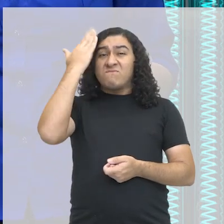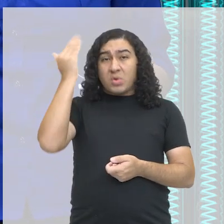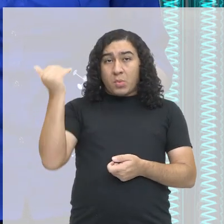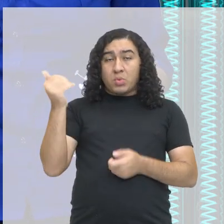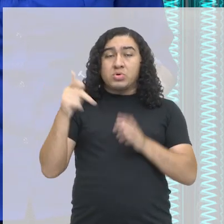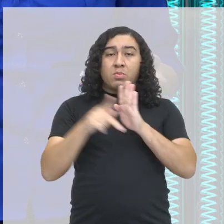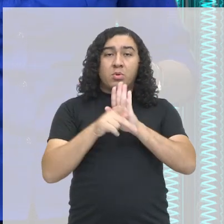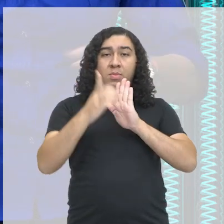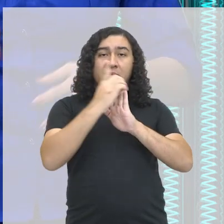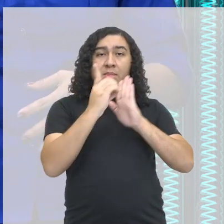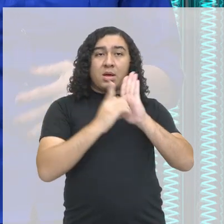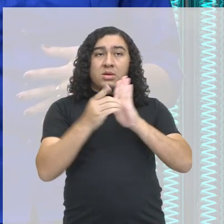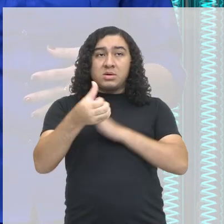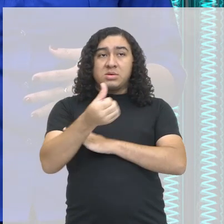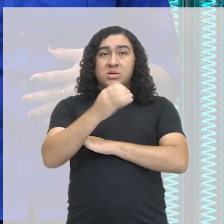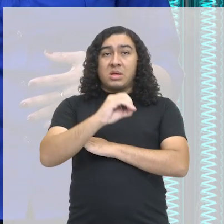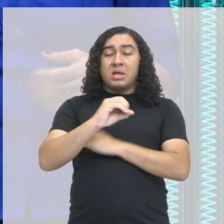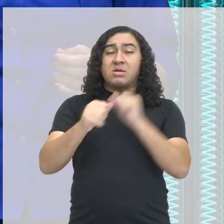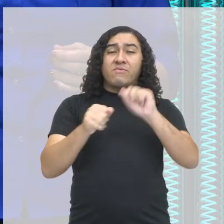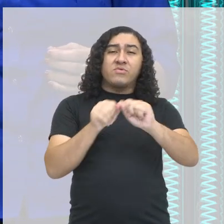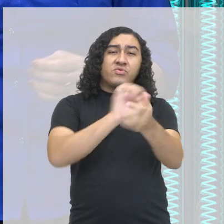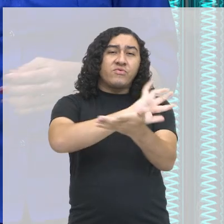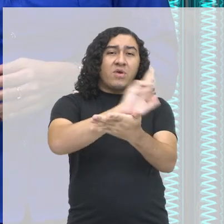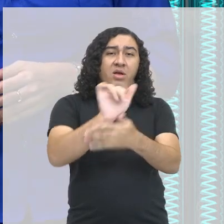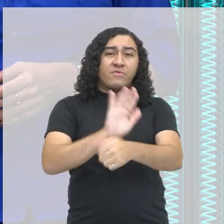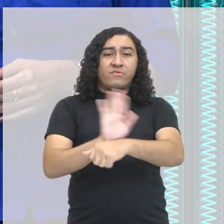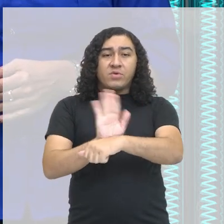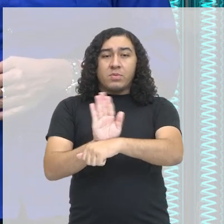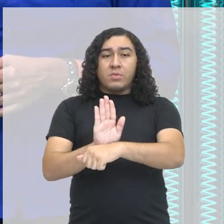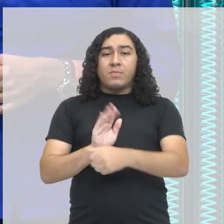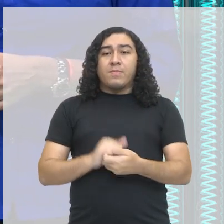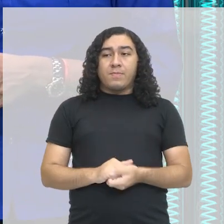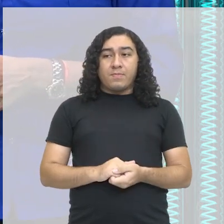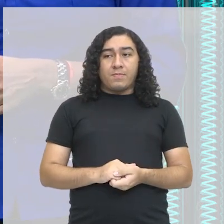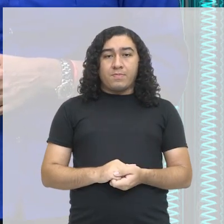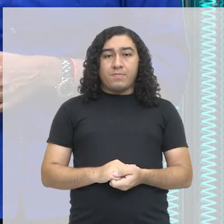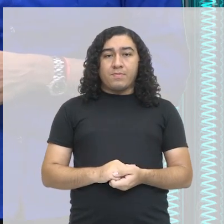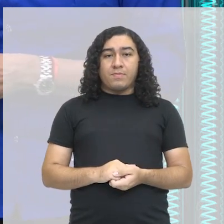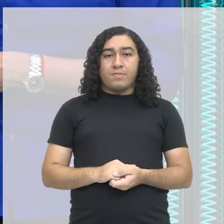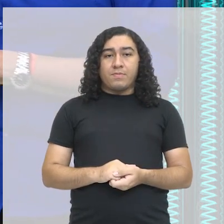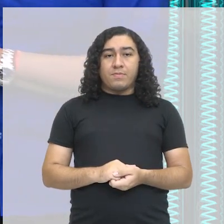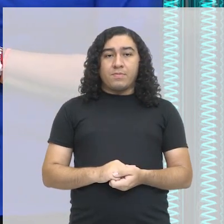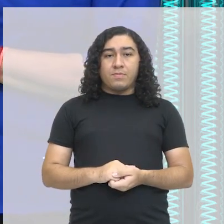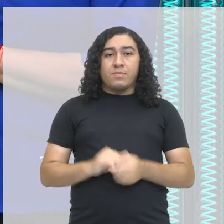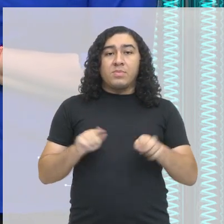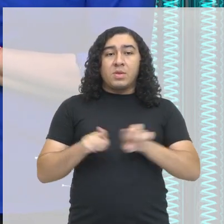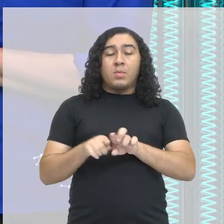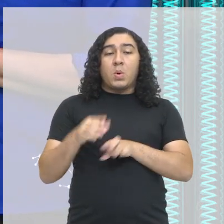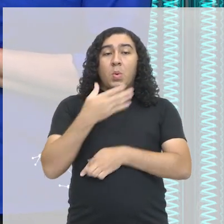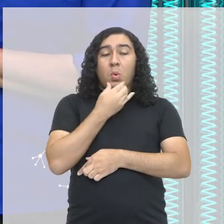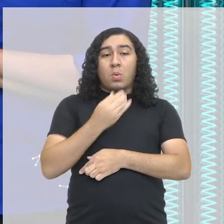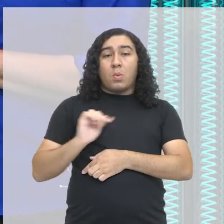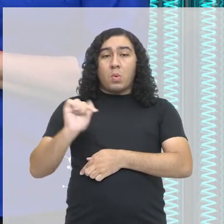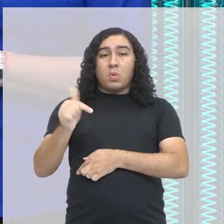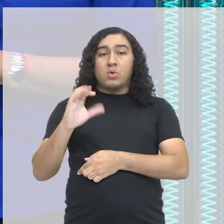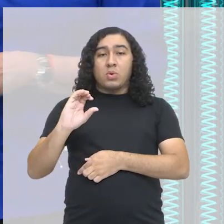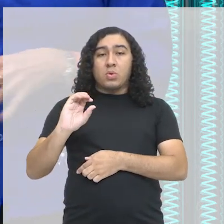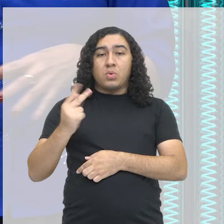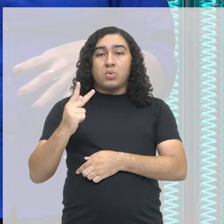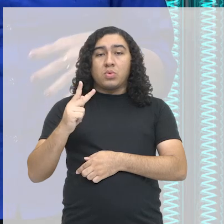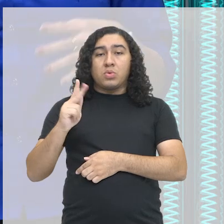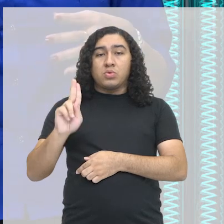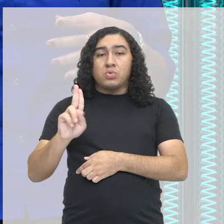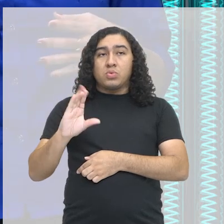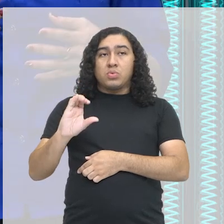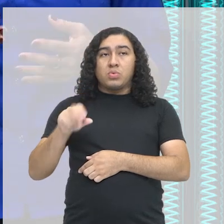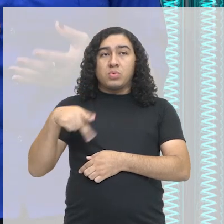de 60, ele fez vários filmes. E também o Chuck Berry, que está aqui na ponta, Chuck Berry,